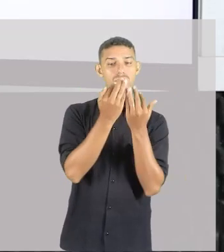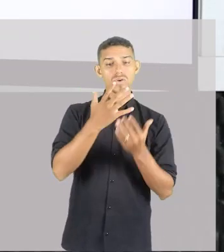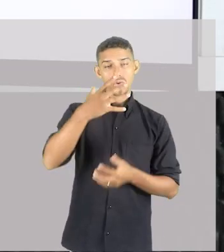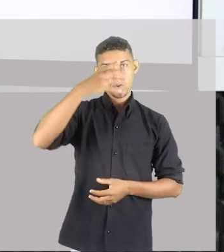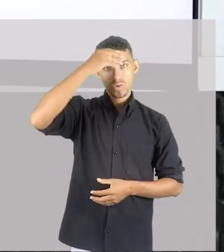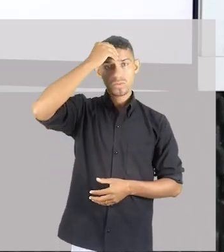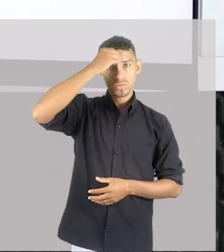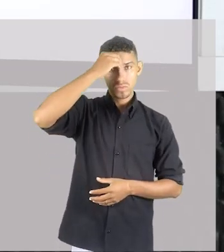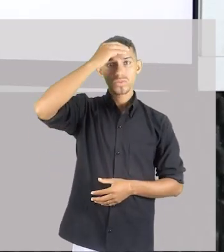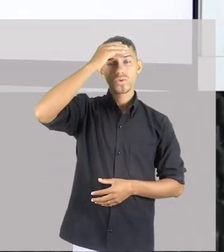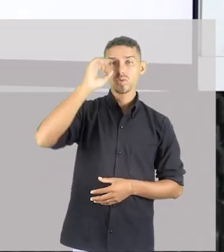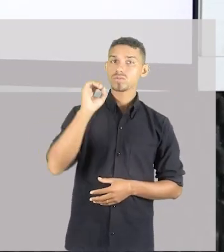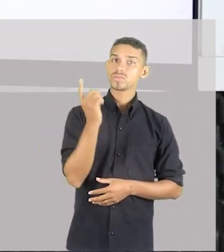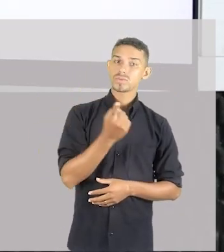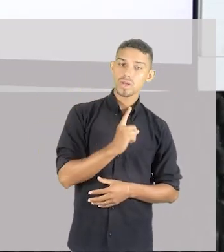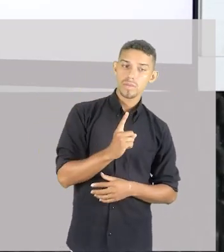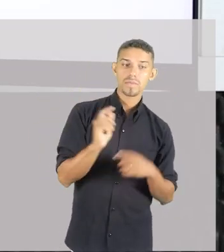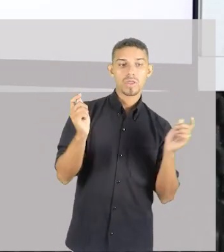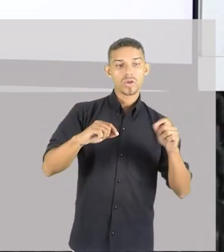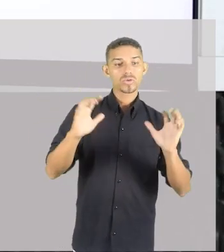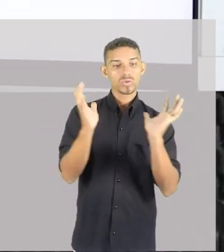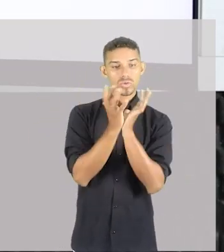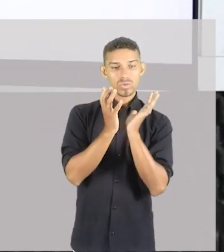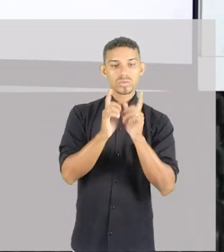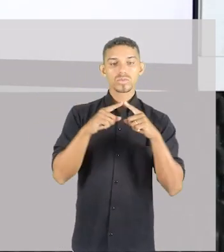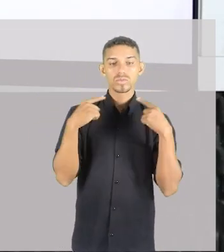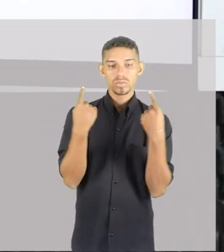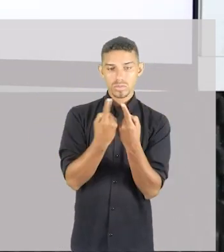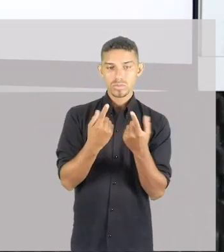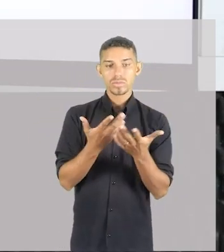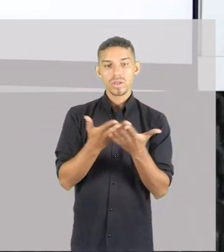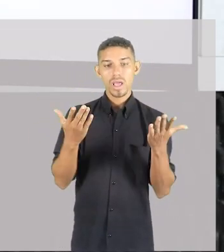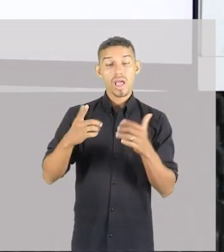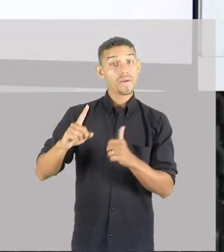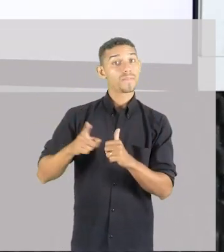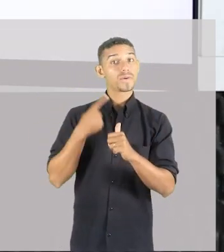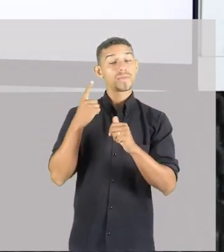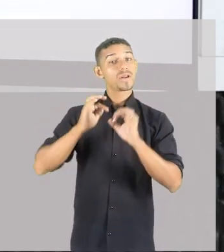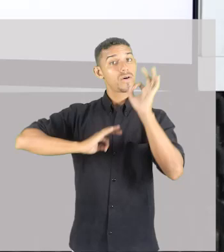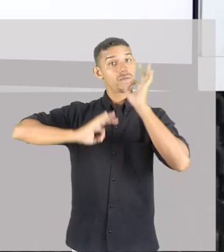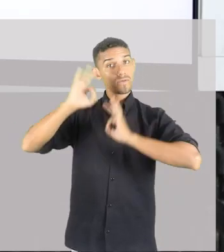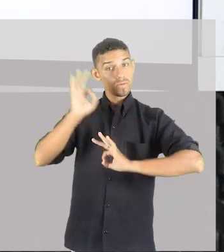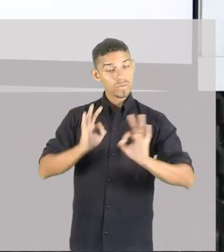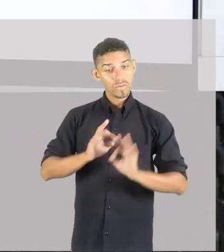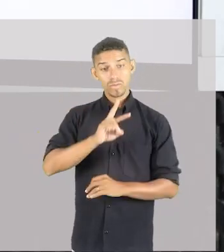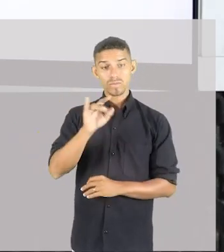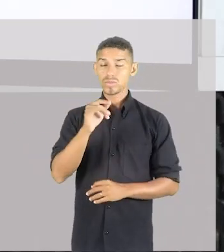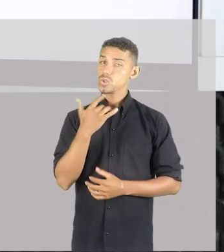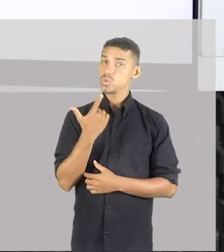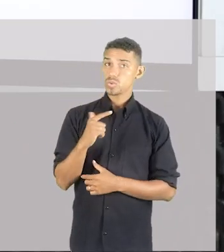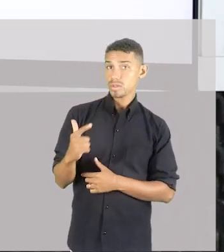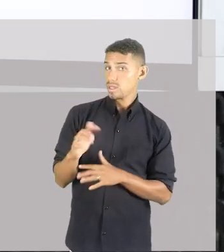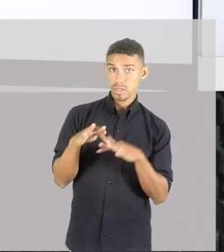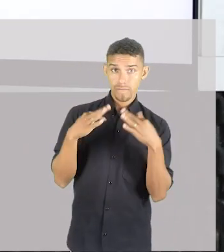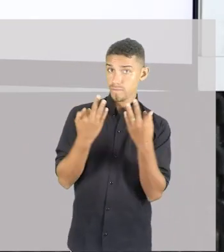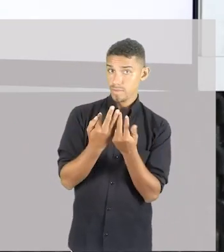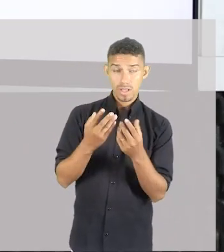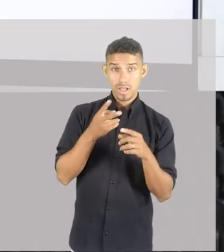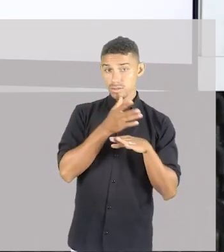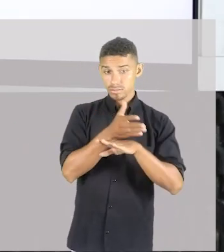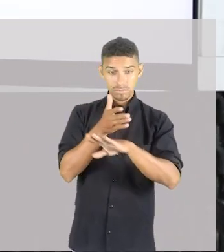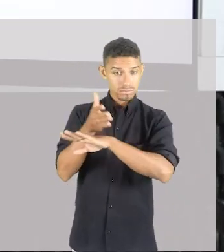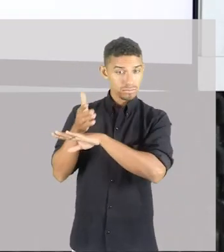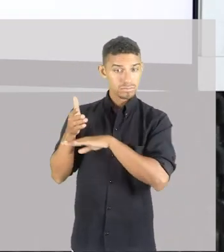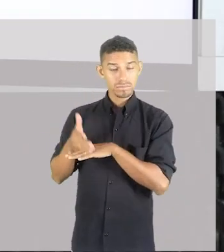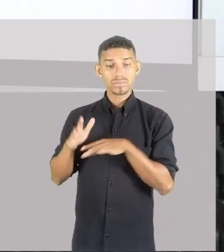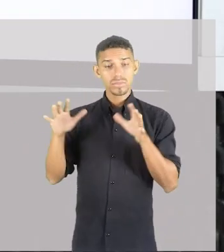não, transmite valores e crenças de um grupo a que pertence. A família é a primeira forma de... Se você não tem essa família que faz esse